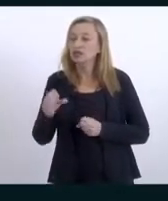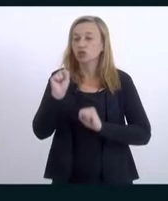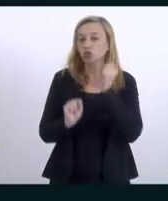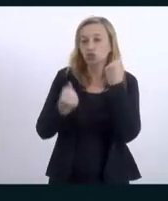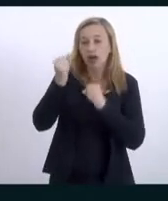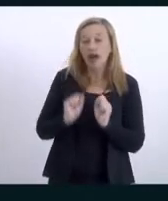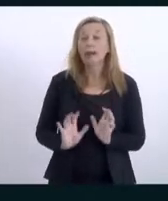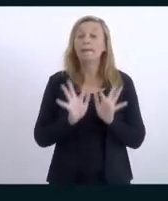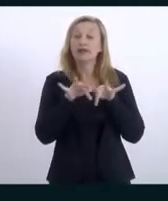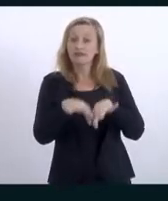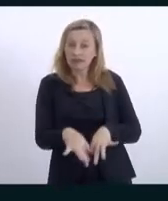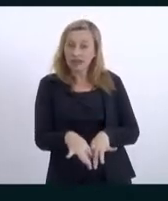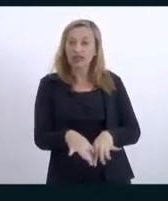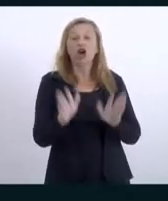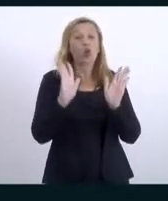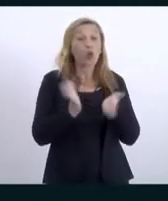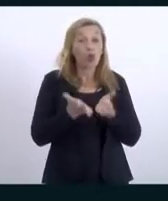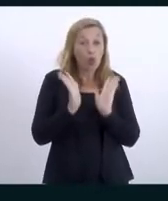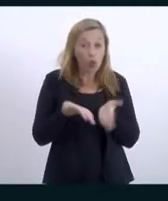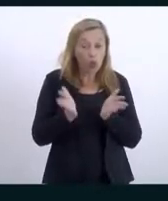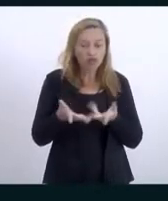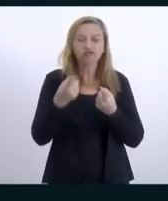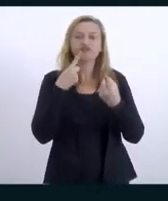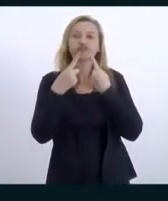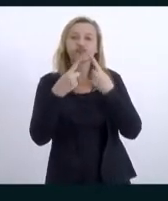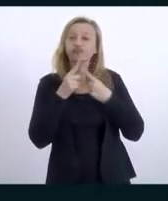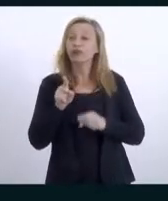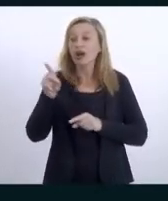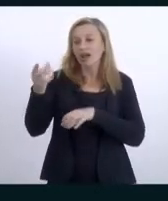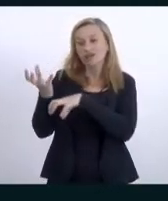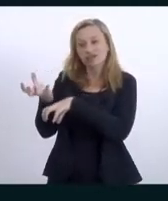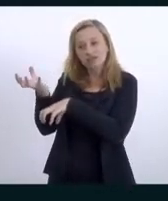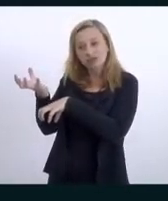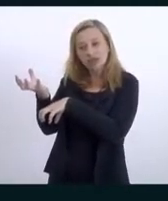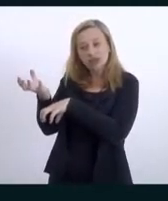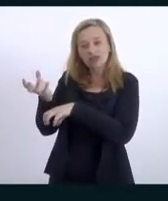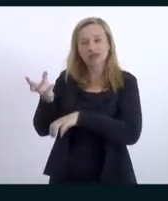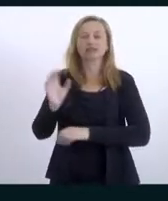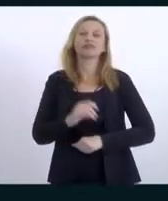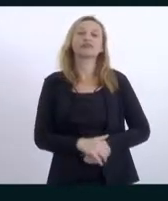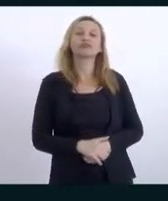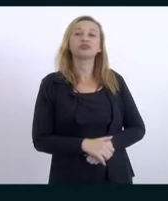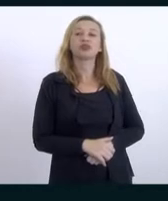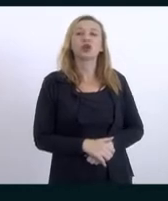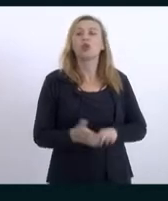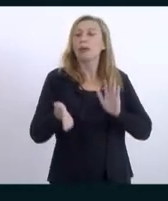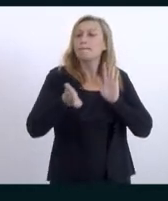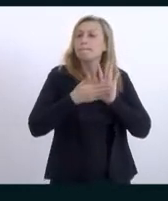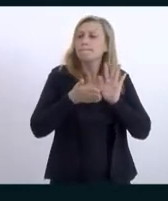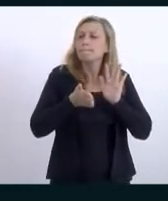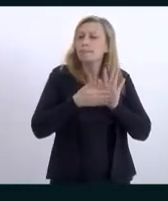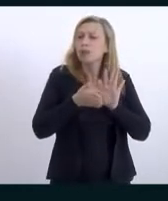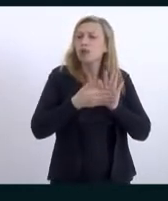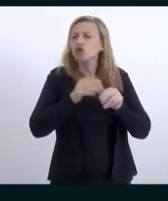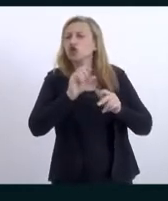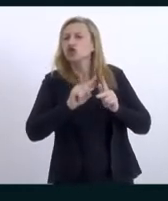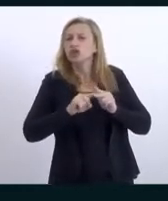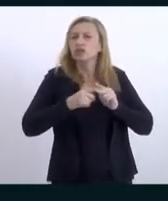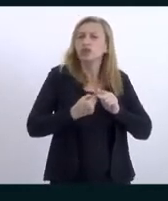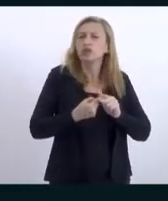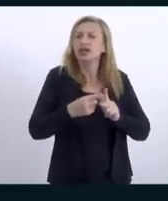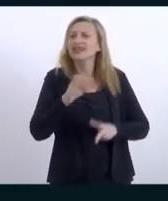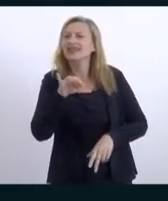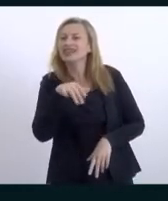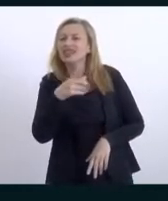para finalizar, que hoje está em discussão lá no Senado da República uma proposta que modifica a